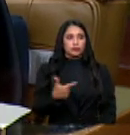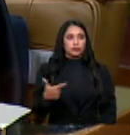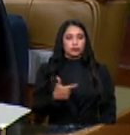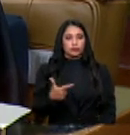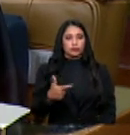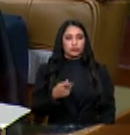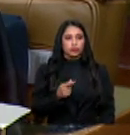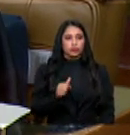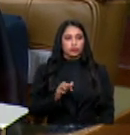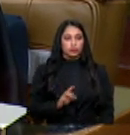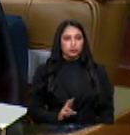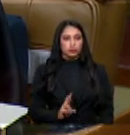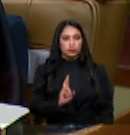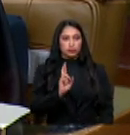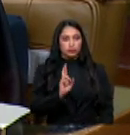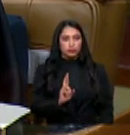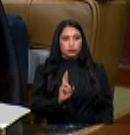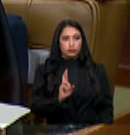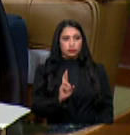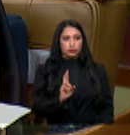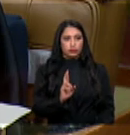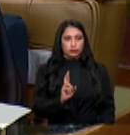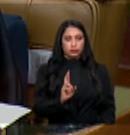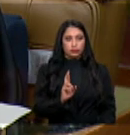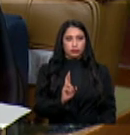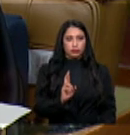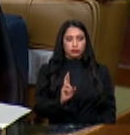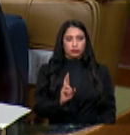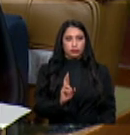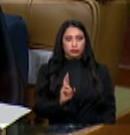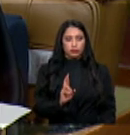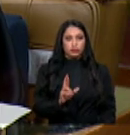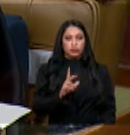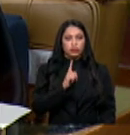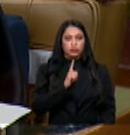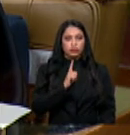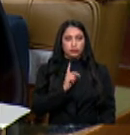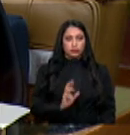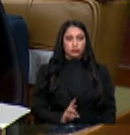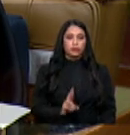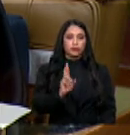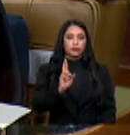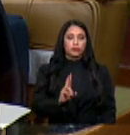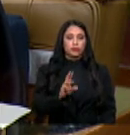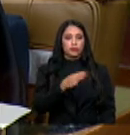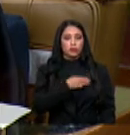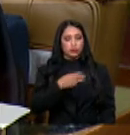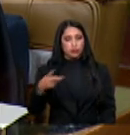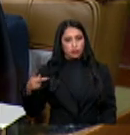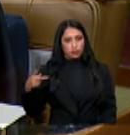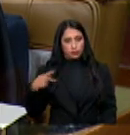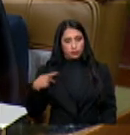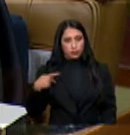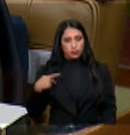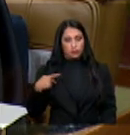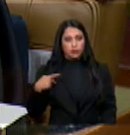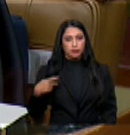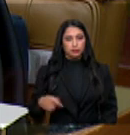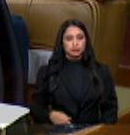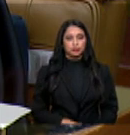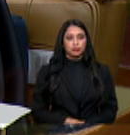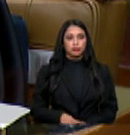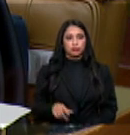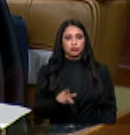cabelos grisalhos, é calvo na parte superior. Usa óculos de armação metálica retangular. Tem bigode